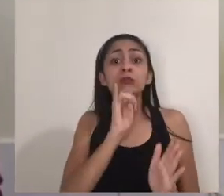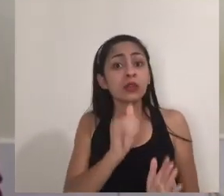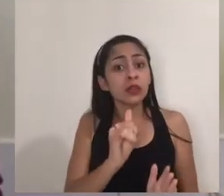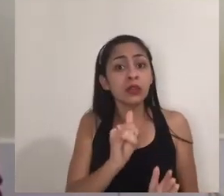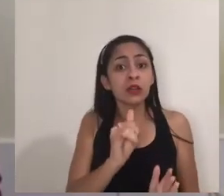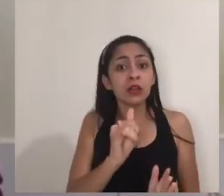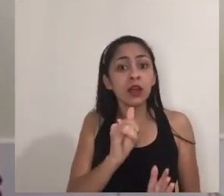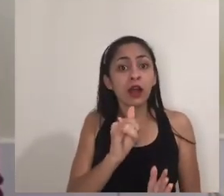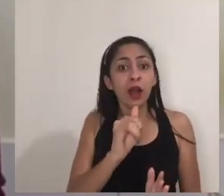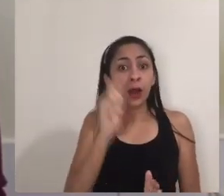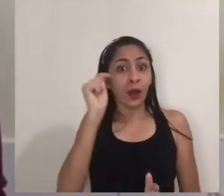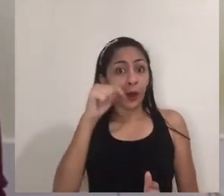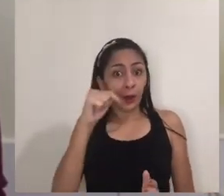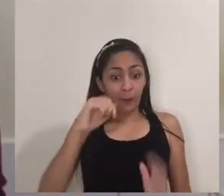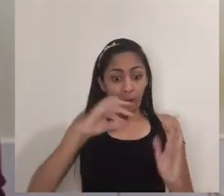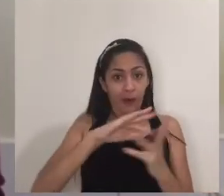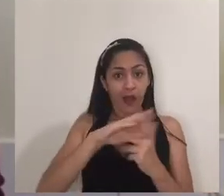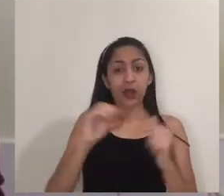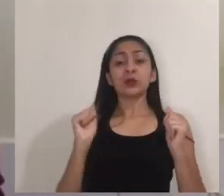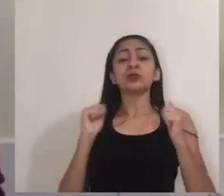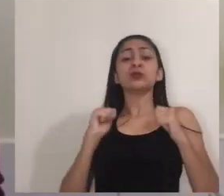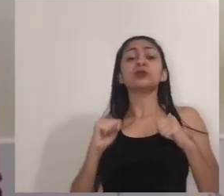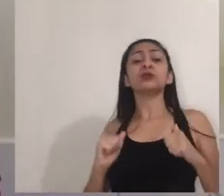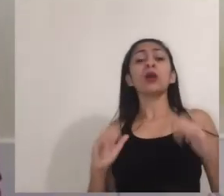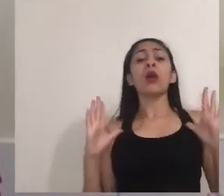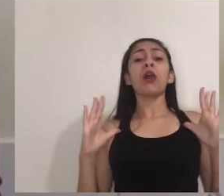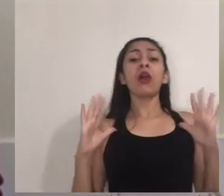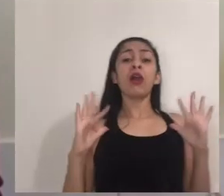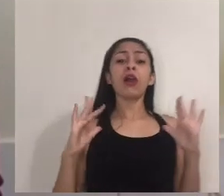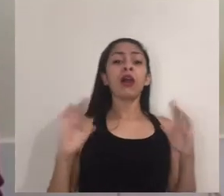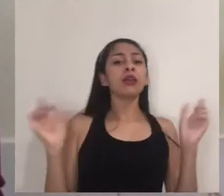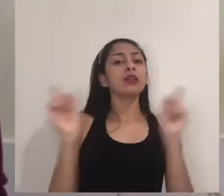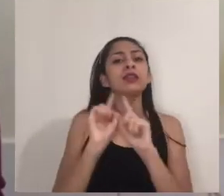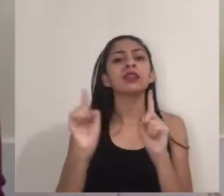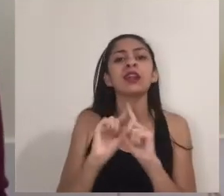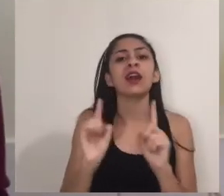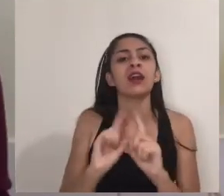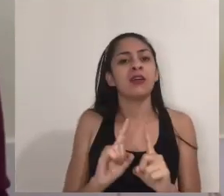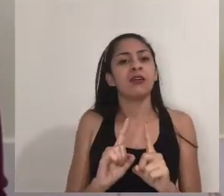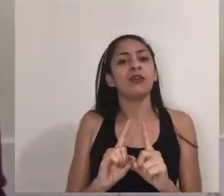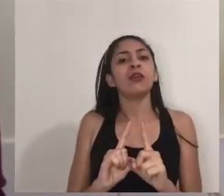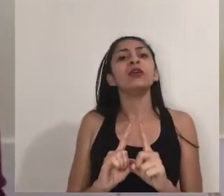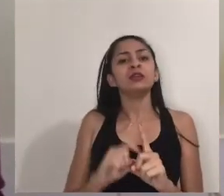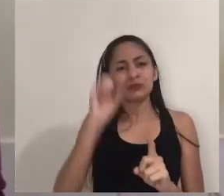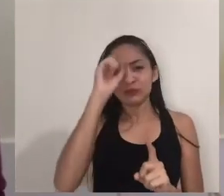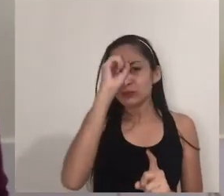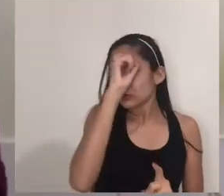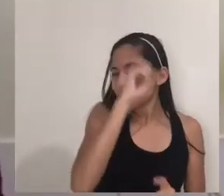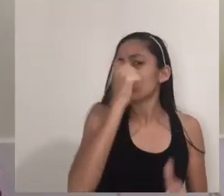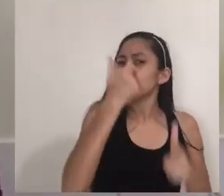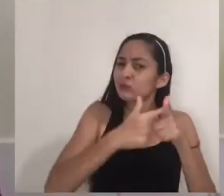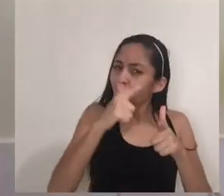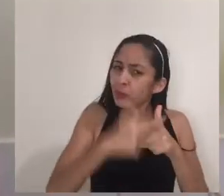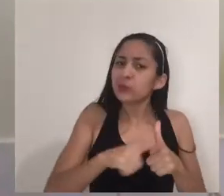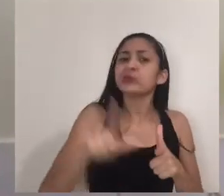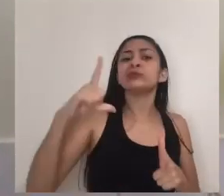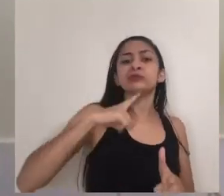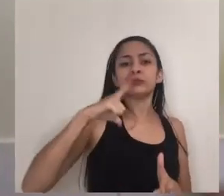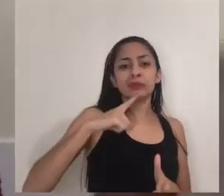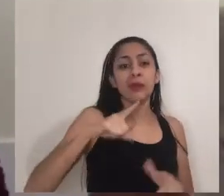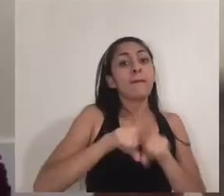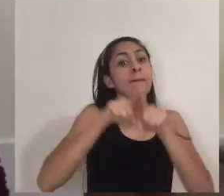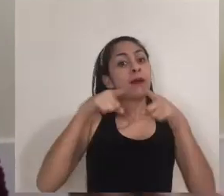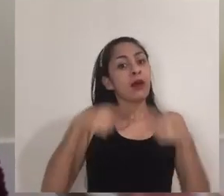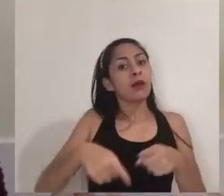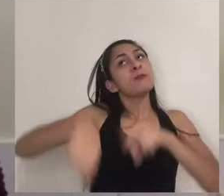teríamos aflições, mas é Ele também quem nos encoraja a termos bom ânimo, porque Ele mesmo venceu o mundo. Então, nós